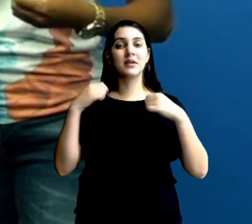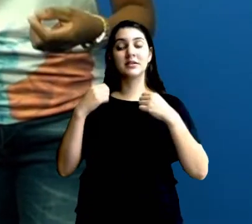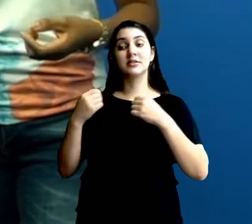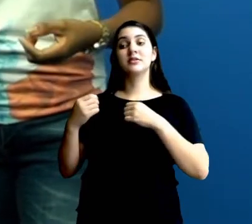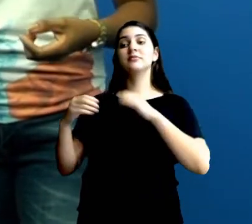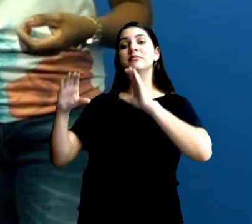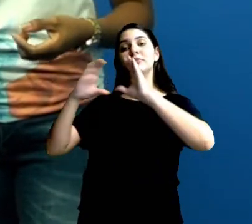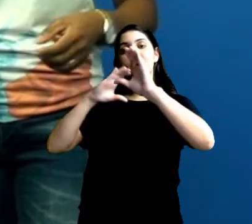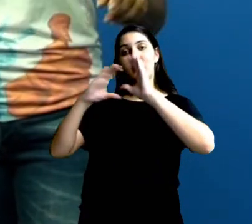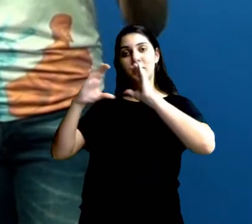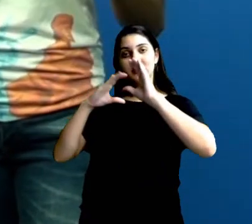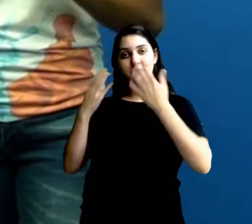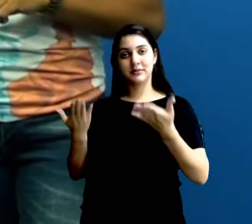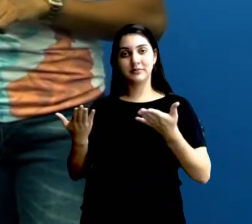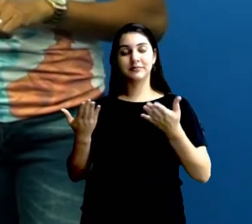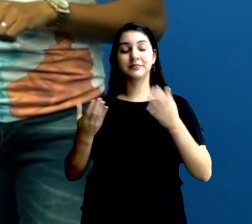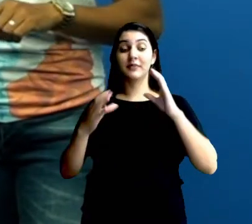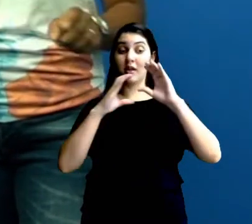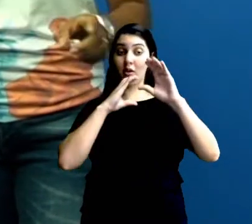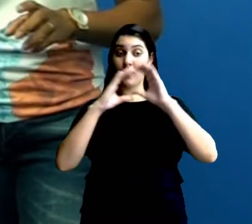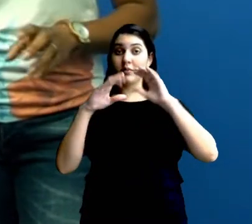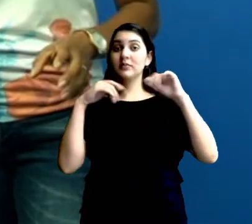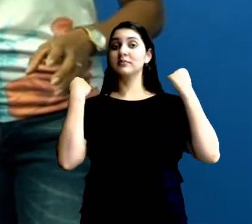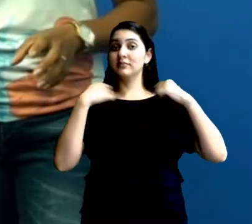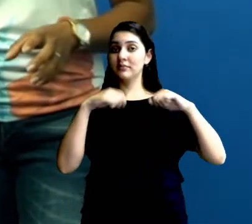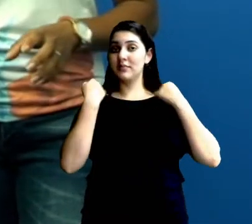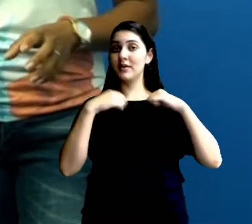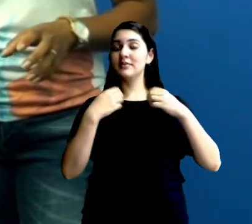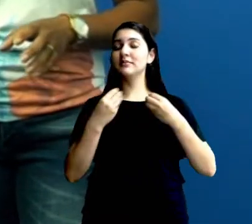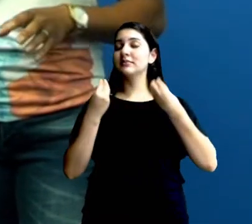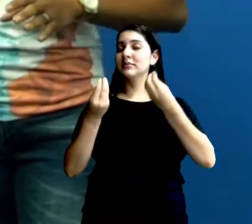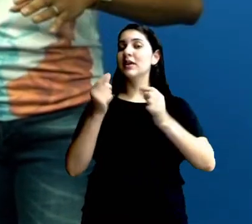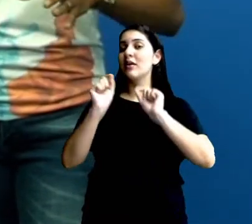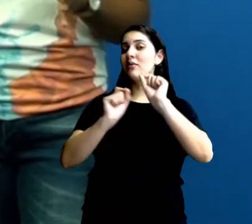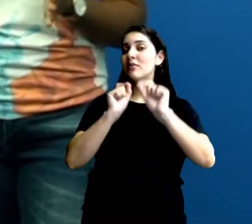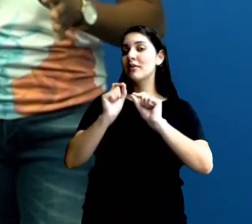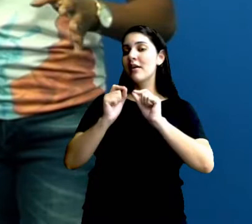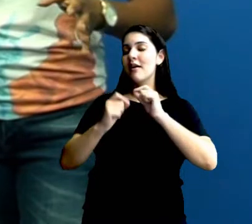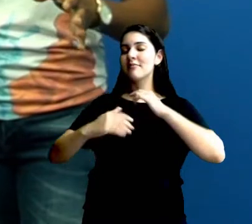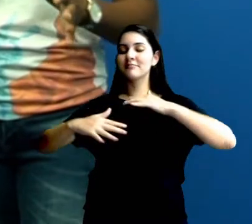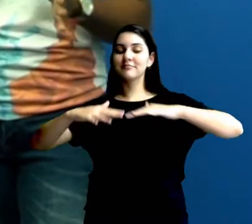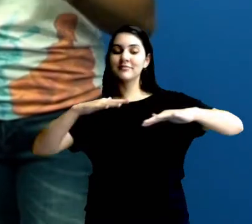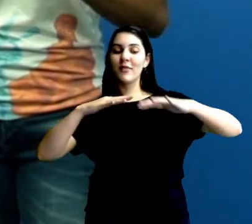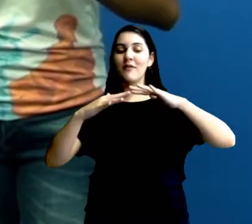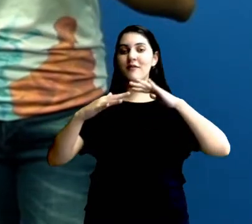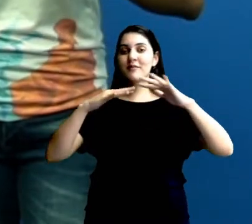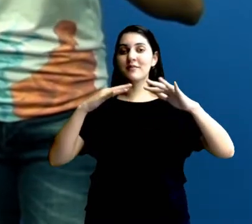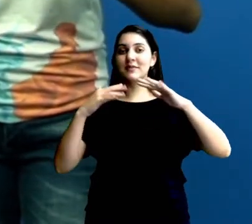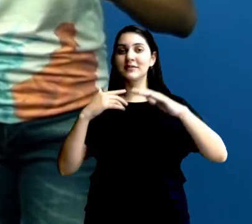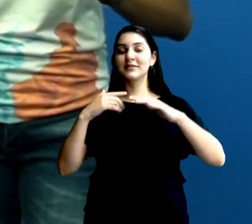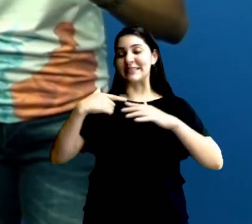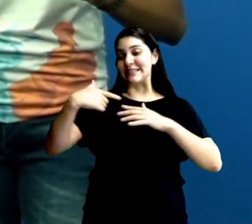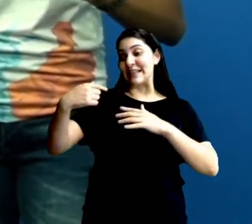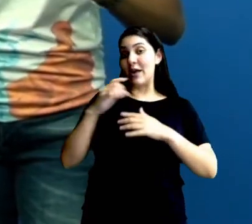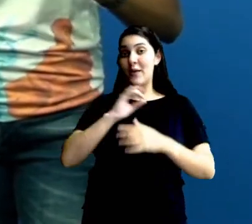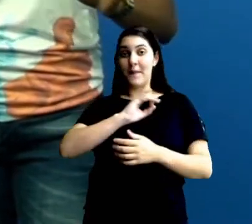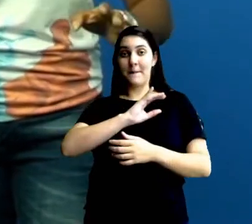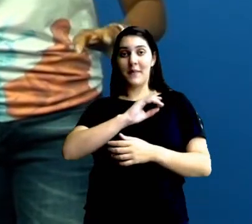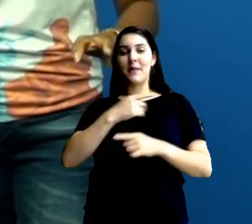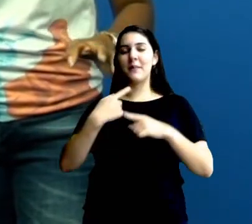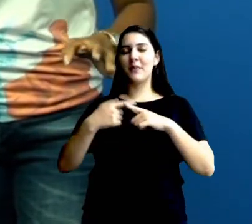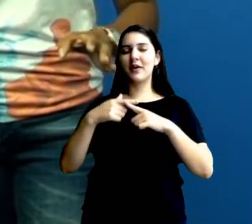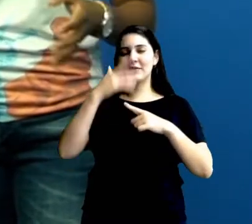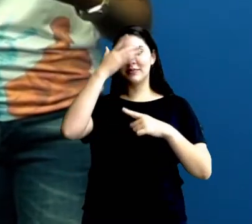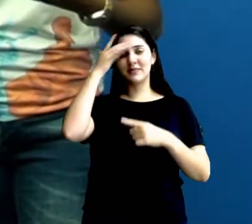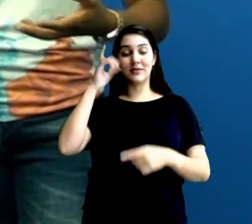de comunicação. Então é essa comunicação que a gente precisa para dar essa balanceada e sair esse medo, porque